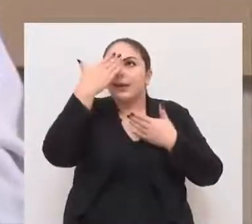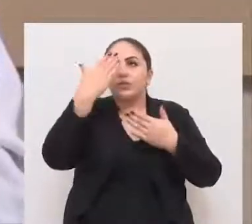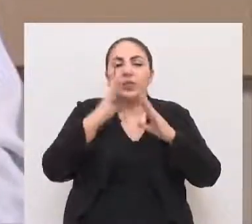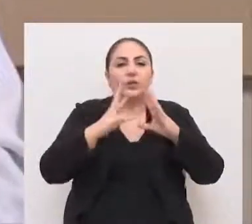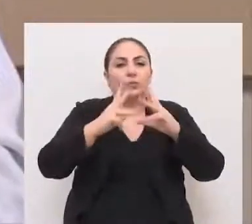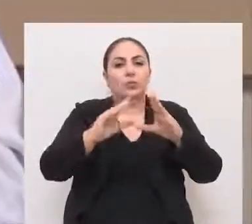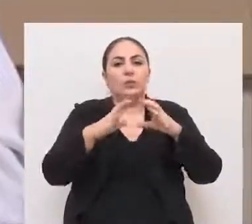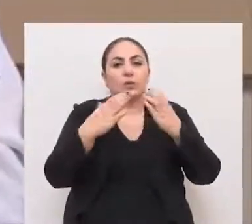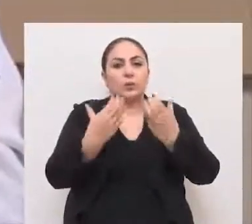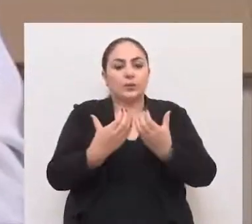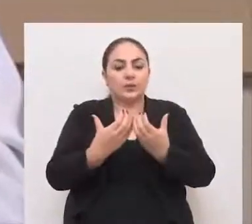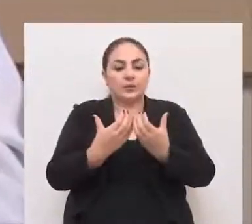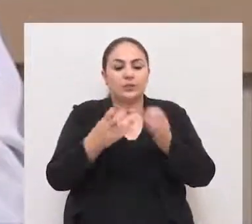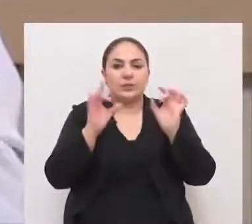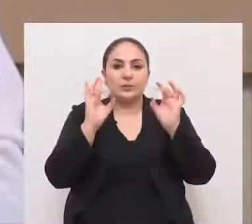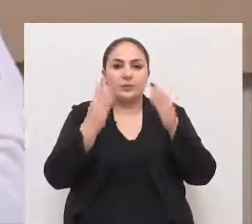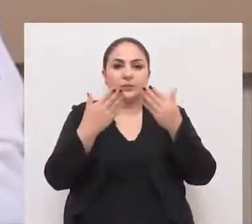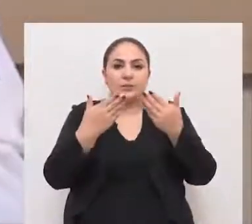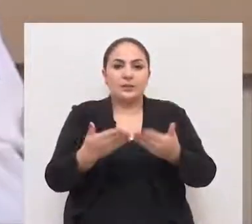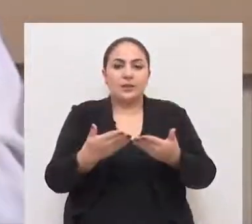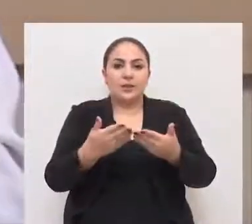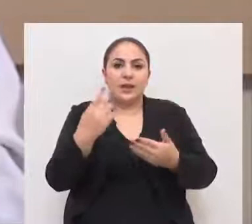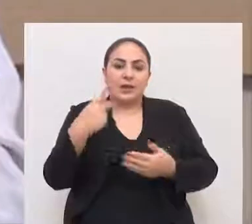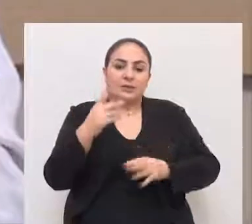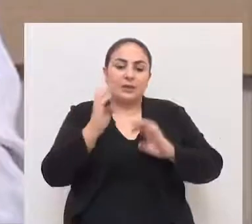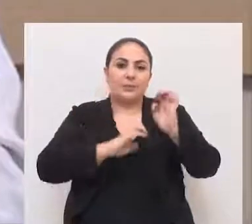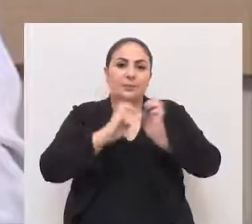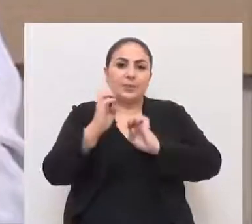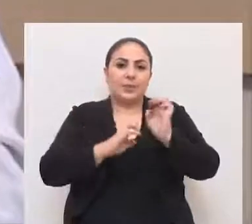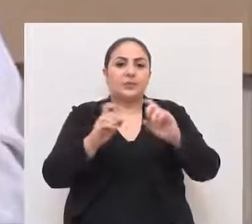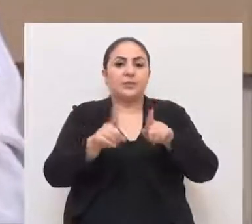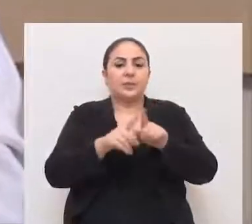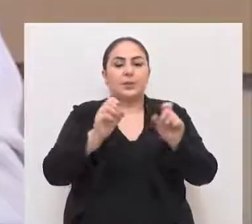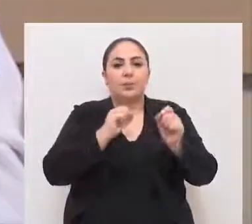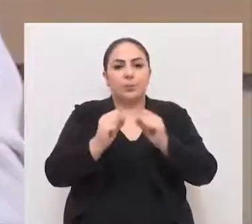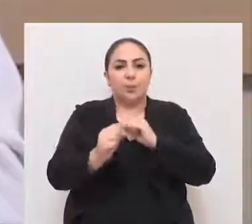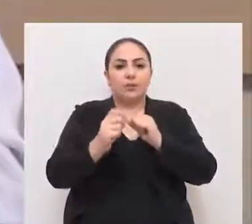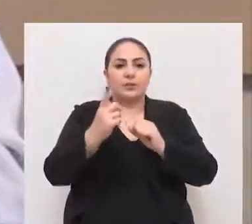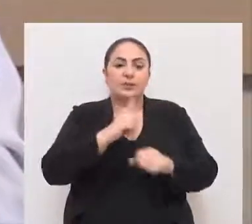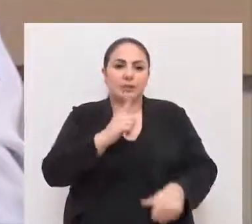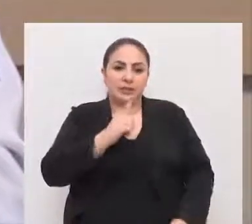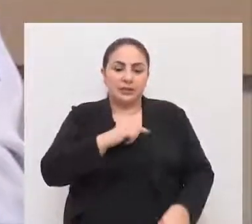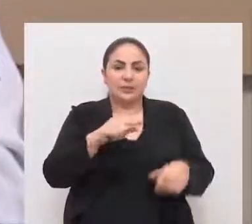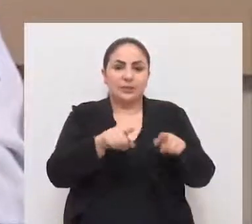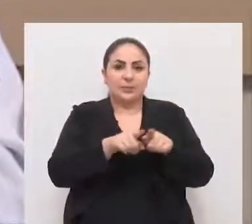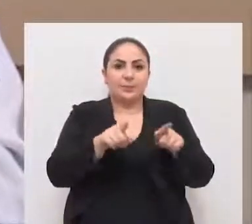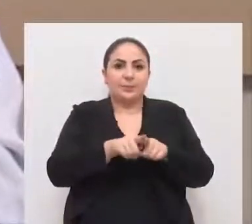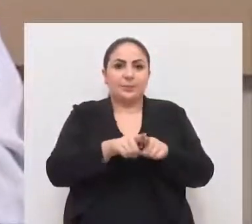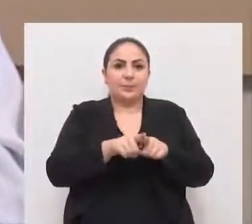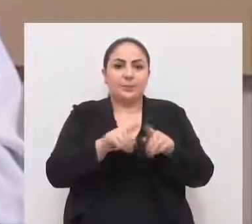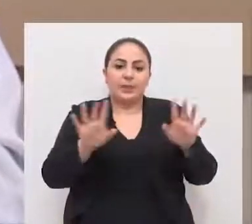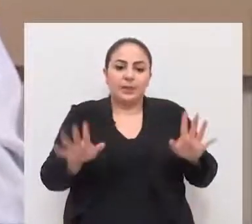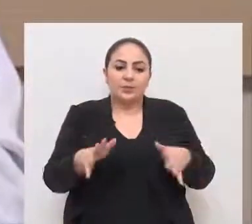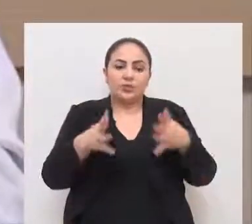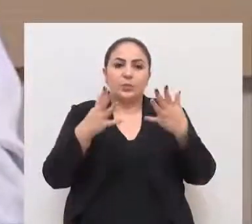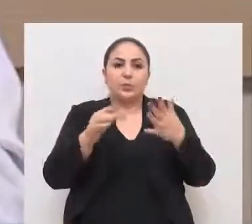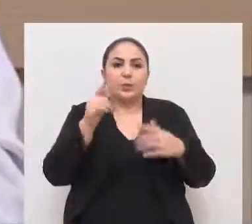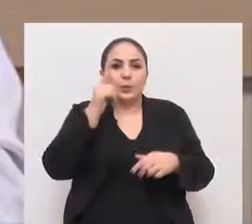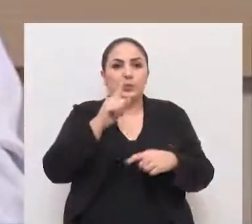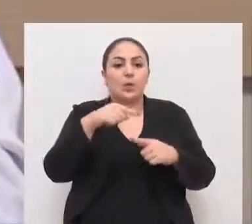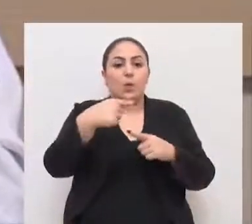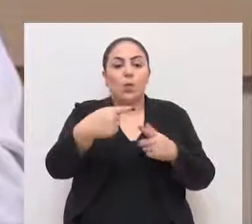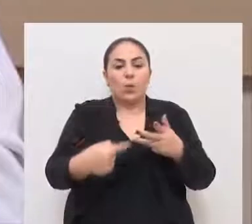nossa gratidão a toda a comunidade, especificamente a esta empresa, e que isso possa servir, evidentemente, de